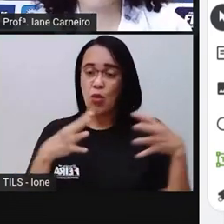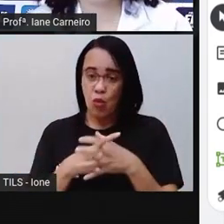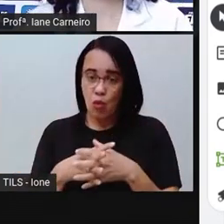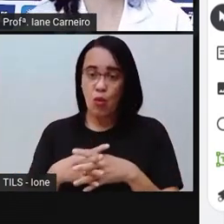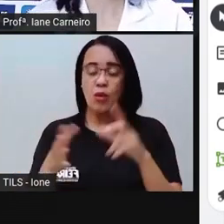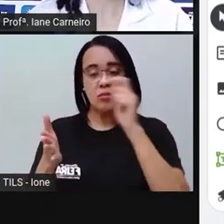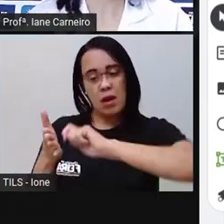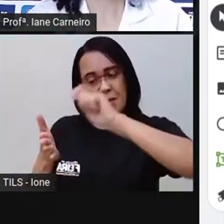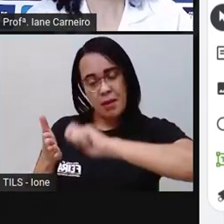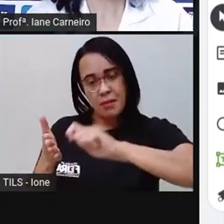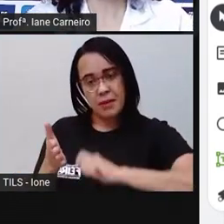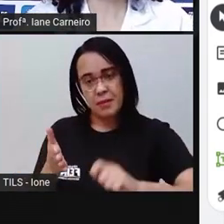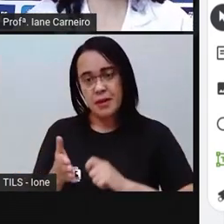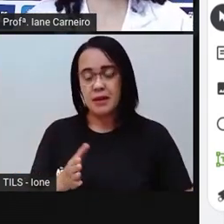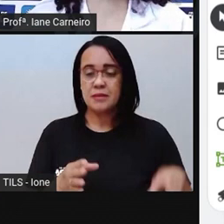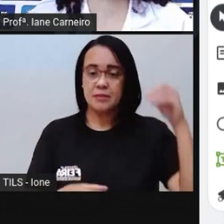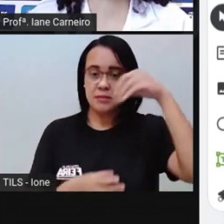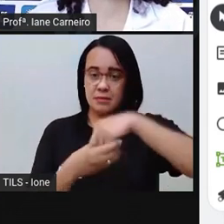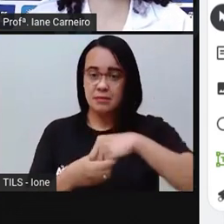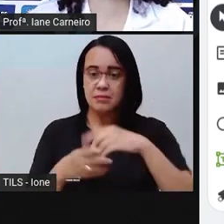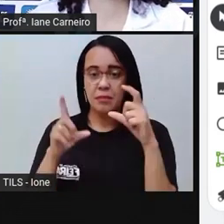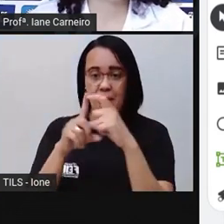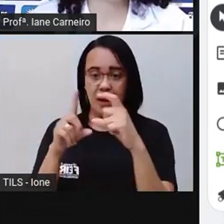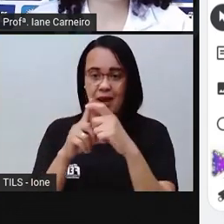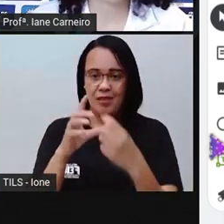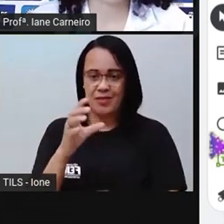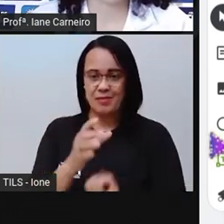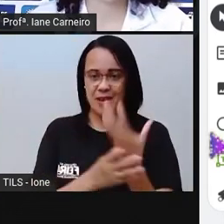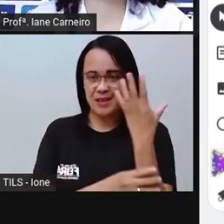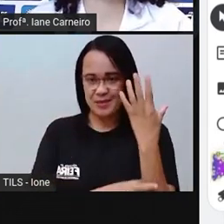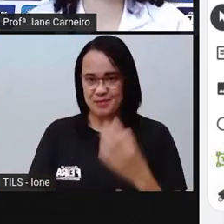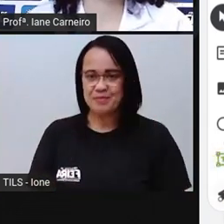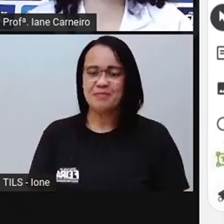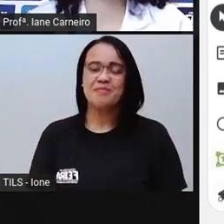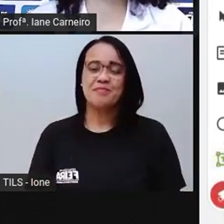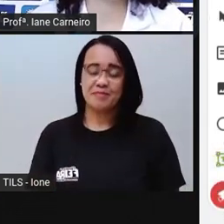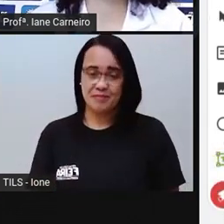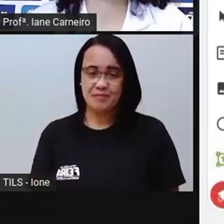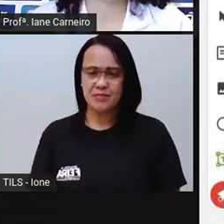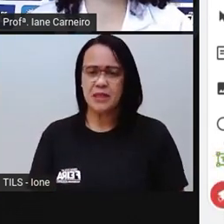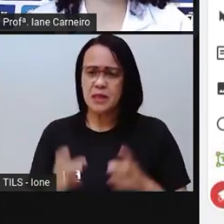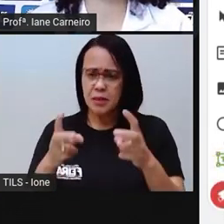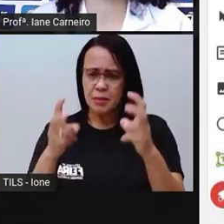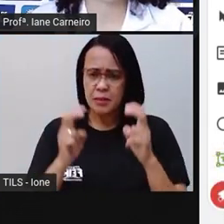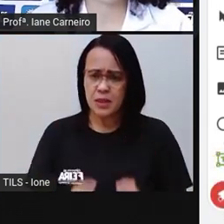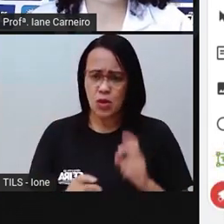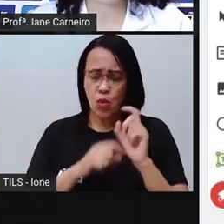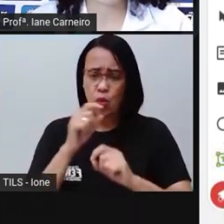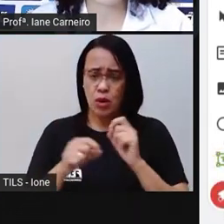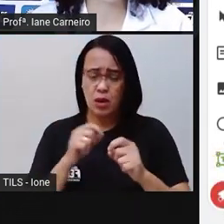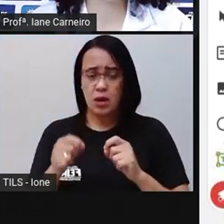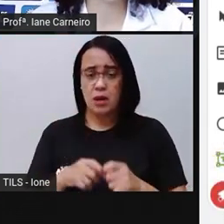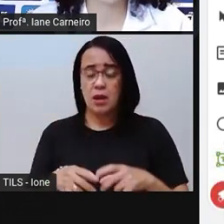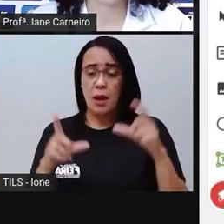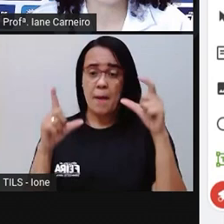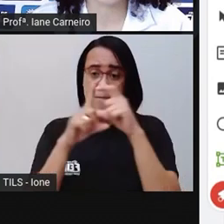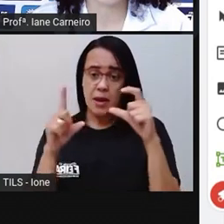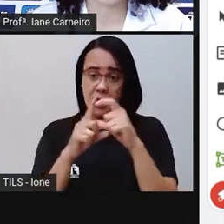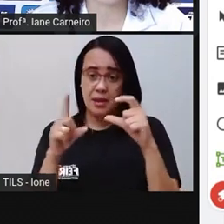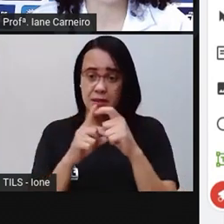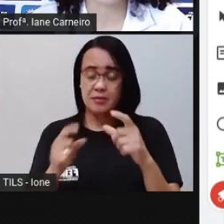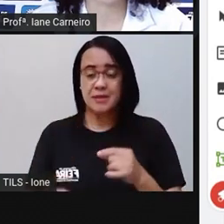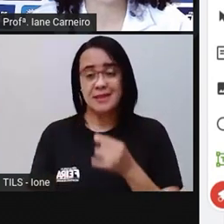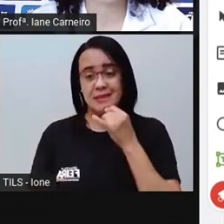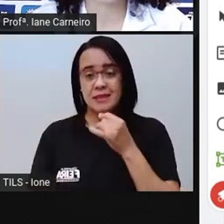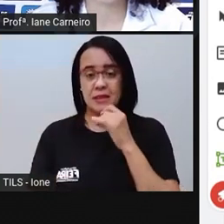joia? E a gente vai perceber, por exemplo, quando a gente vai falar a palavra adoleta,